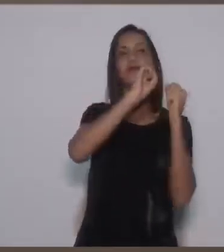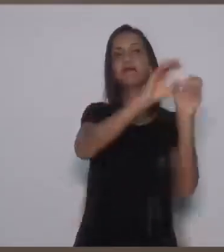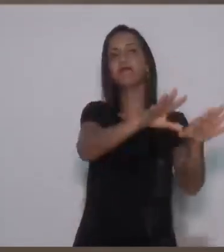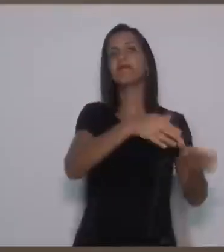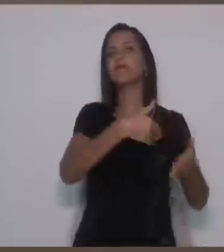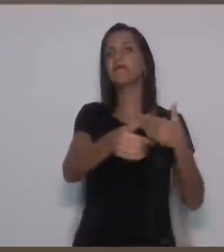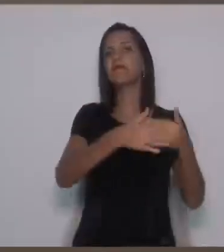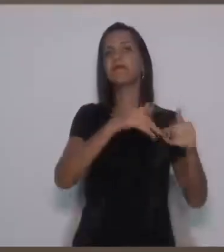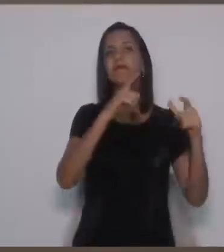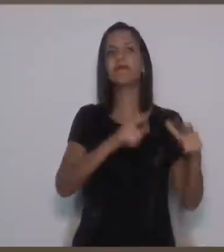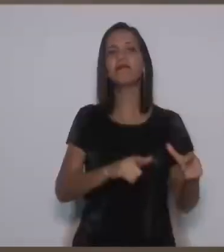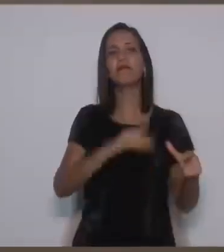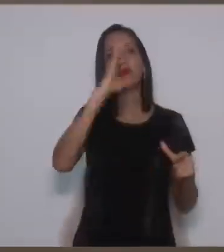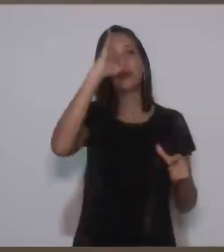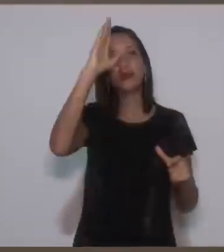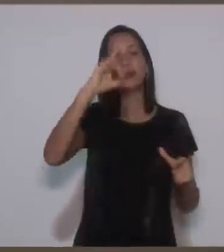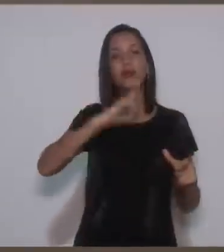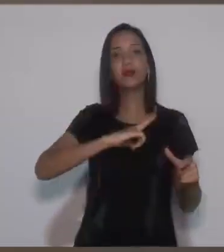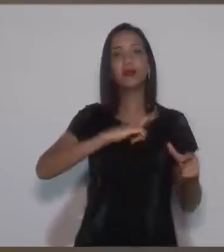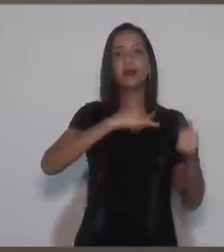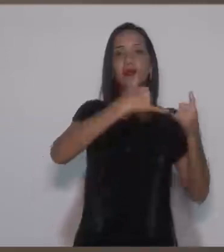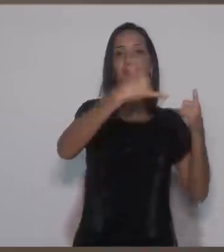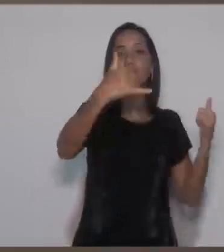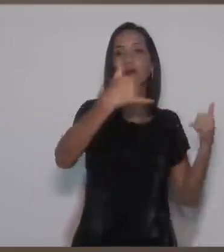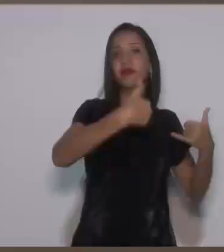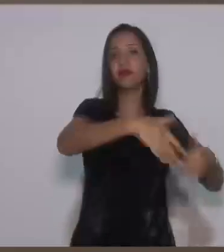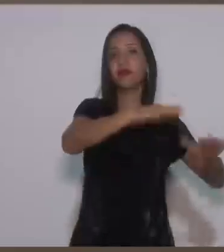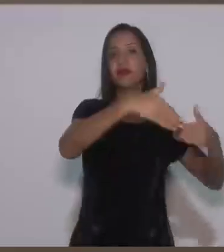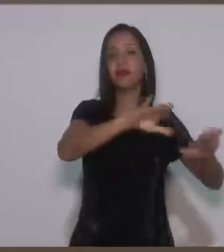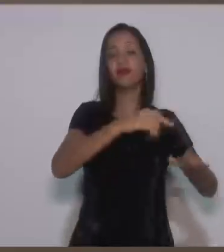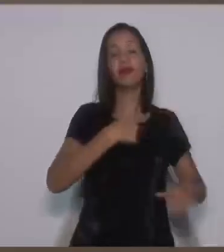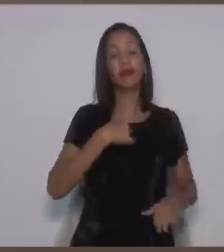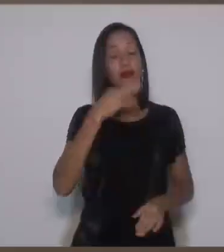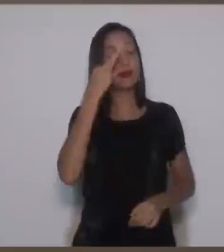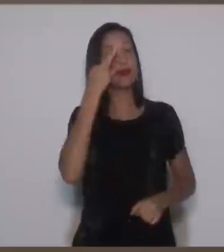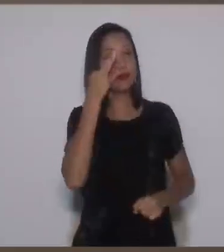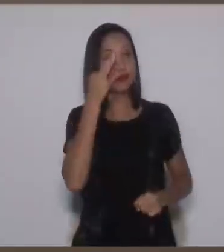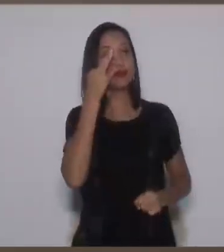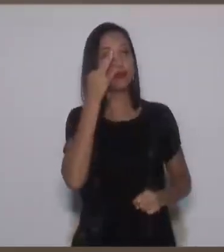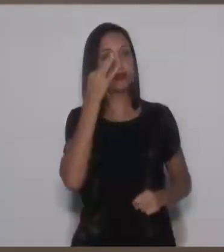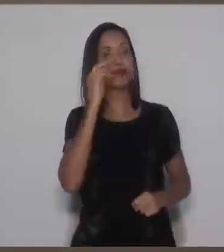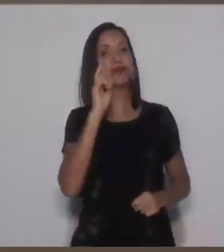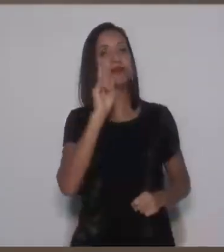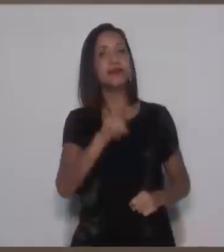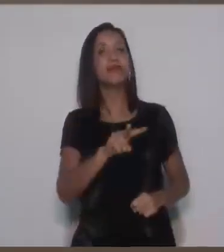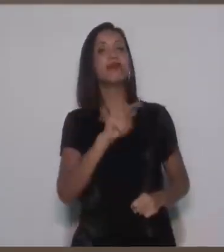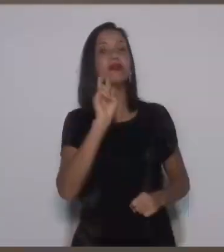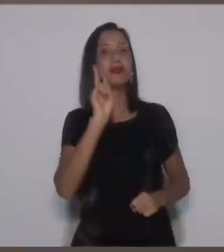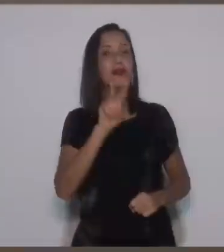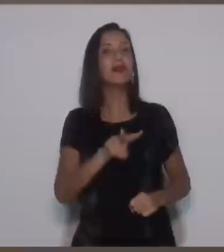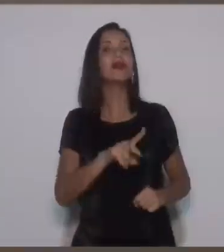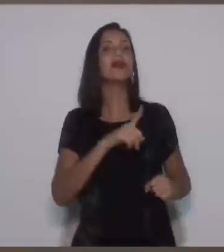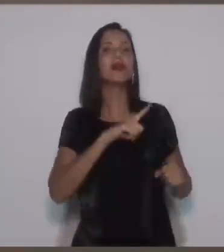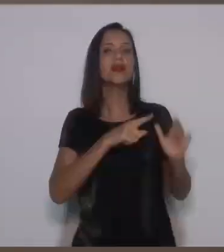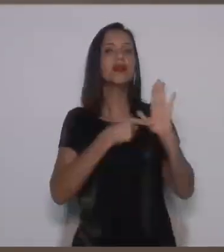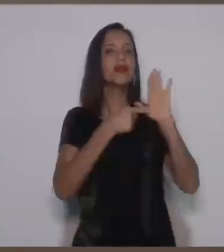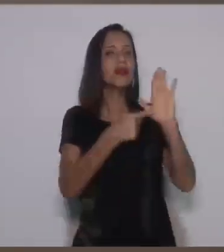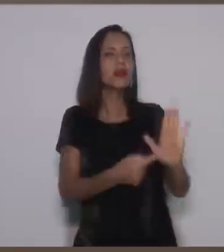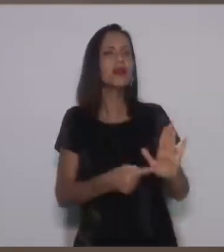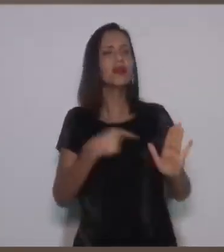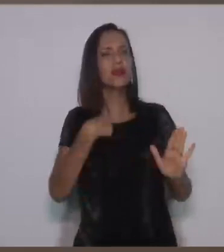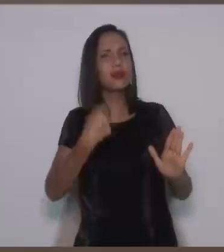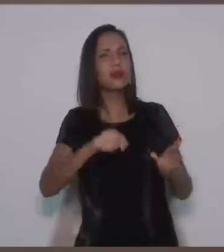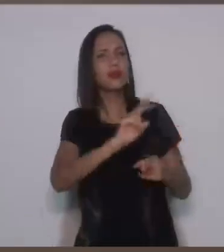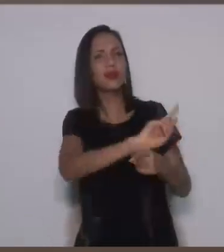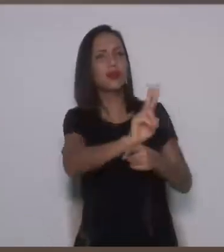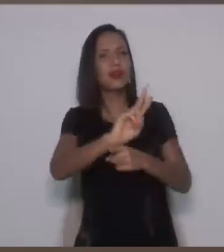qualquer local, inclusive nos próprios fios, quando não são delas. Eu fui testemunha, né? Fiz a indicação para que seja